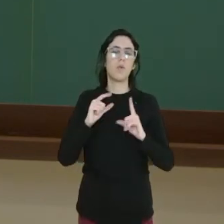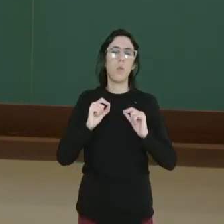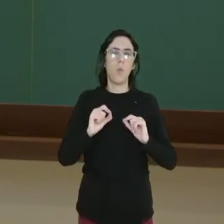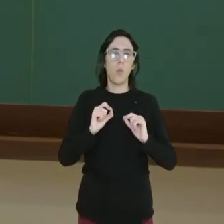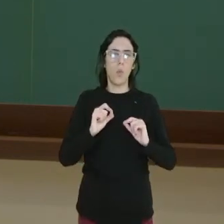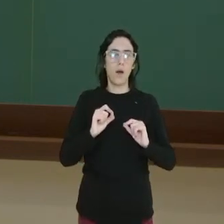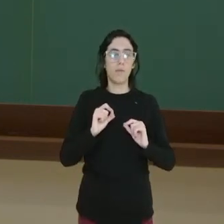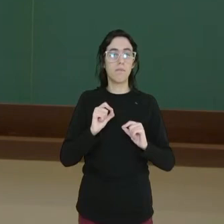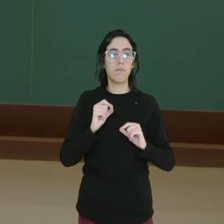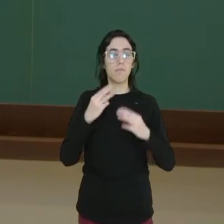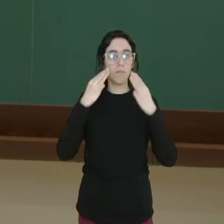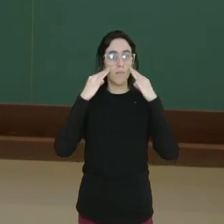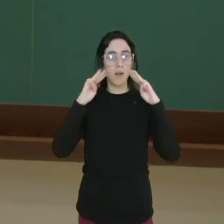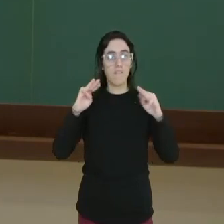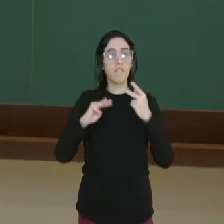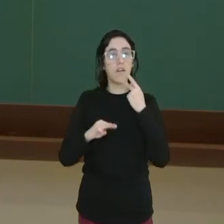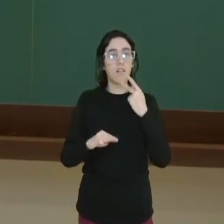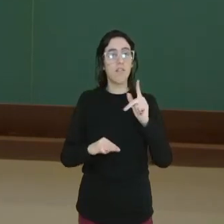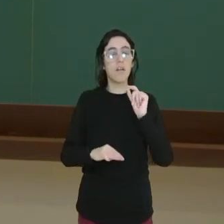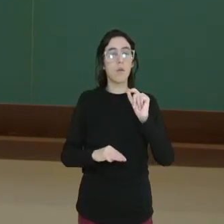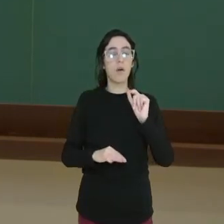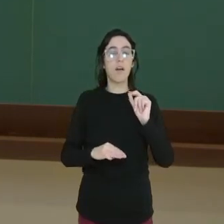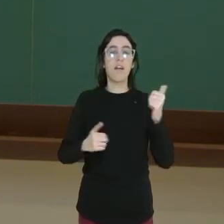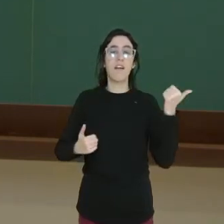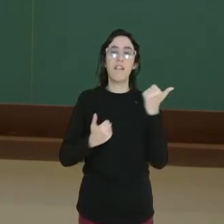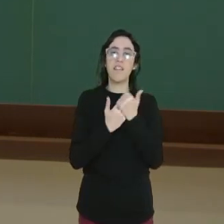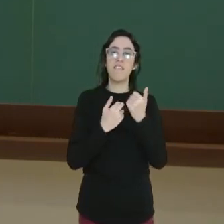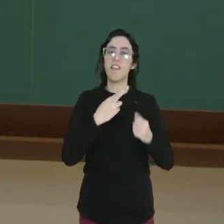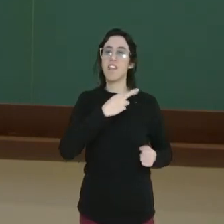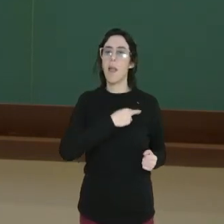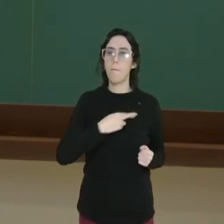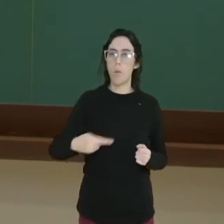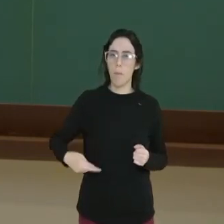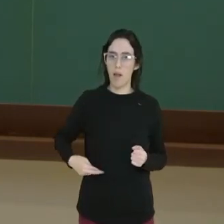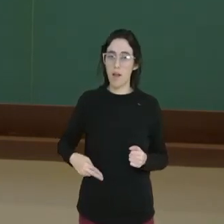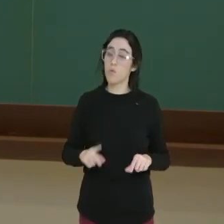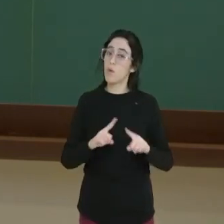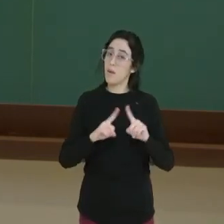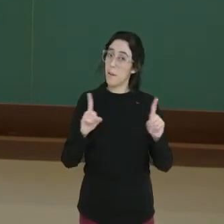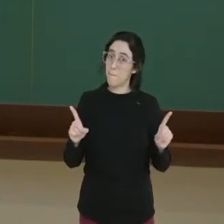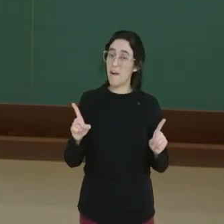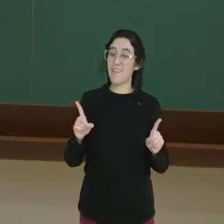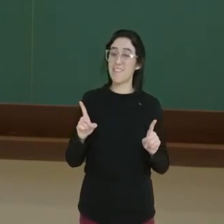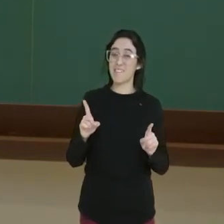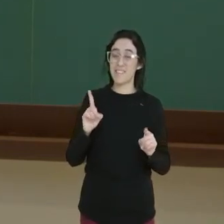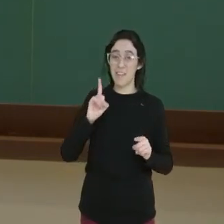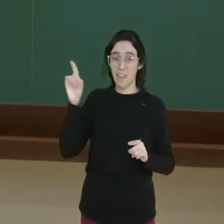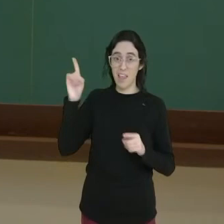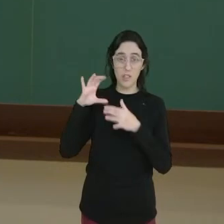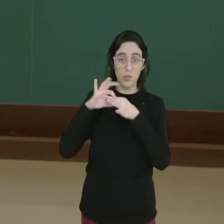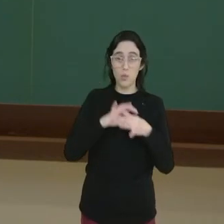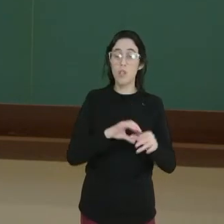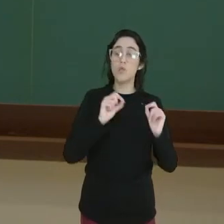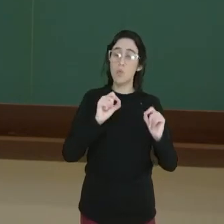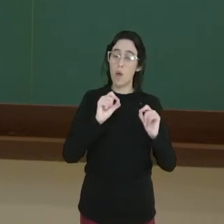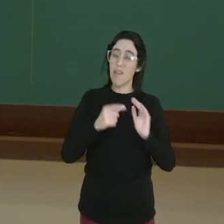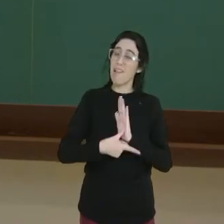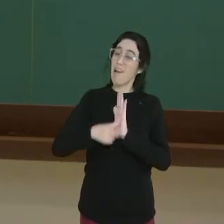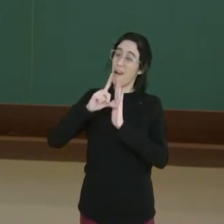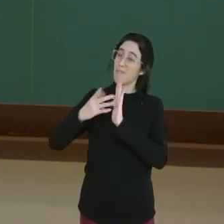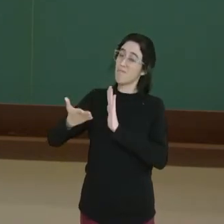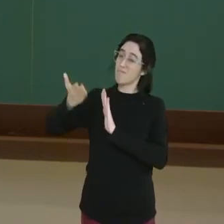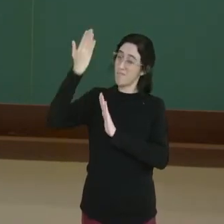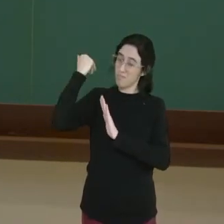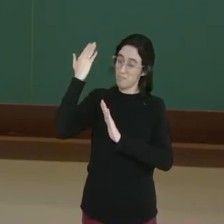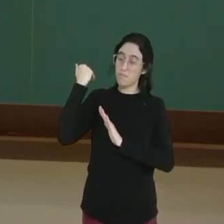vai defender o ideal republicano, certo? Mas aqui nesse contexto ele está dizendo, ó, o bom governante deve se